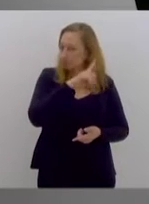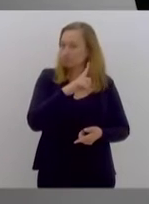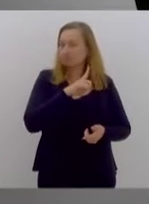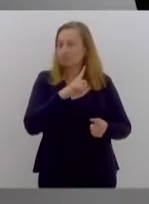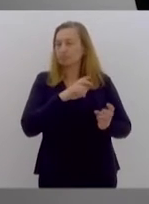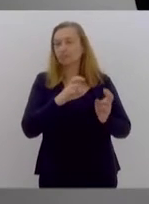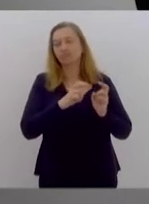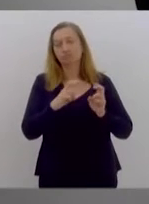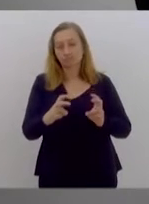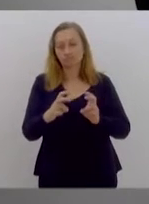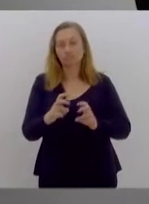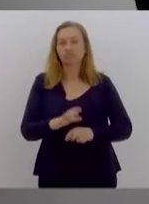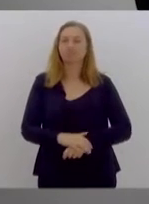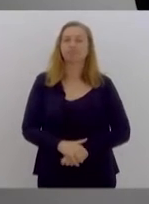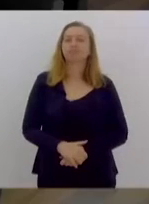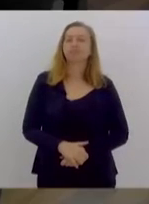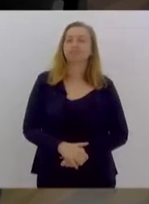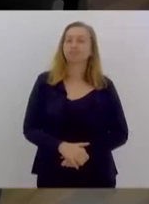transporte Metropolitano